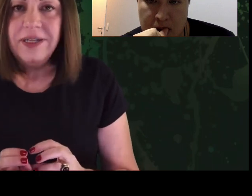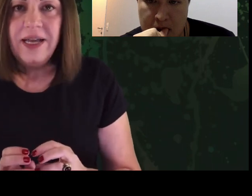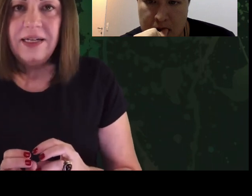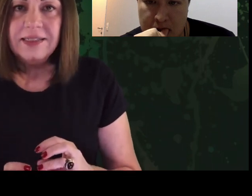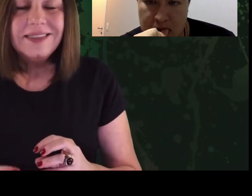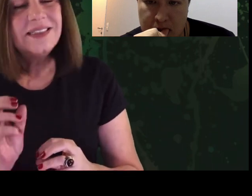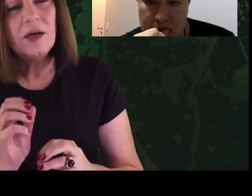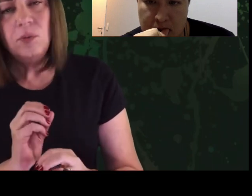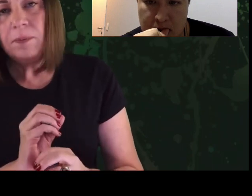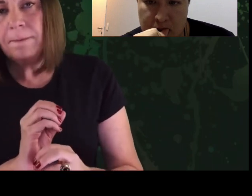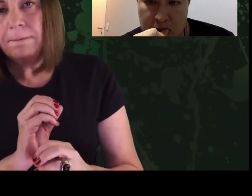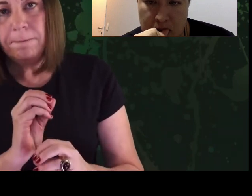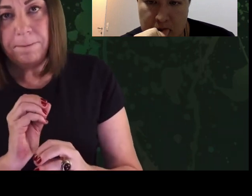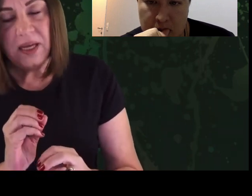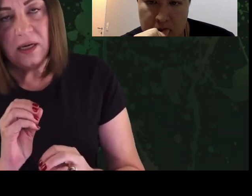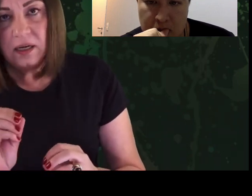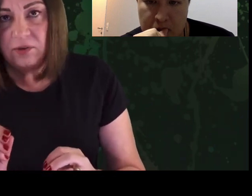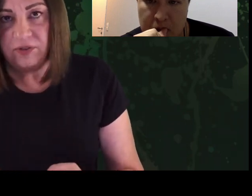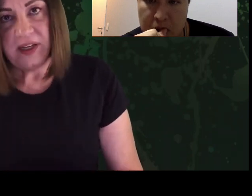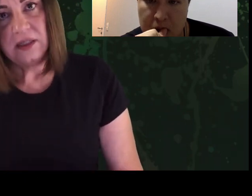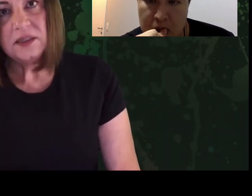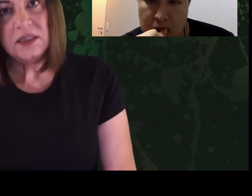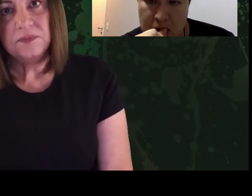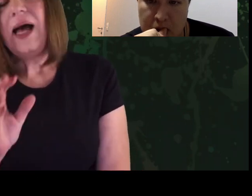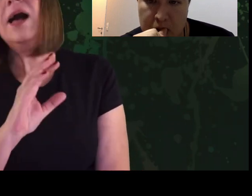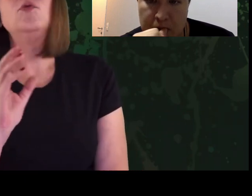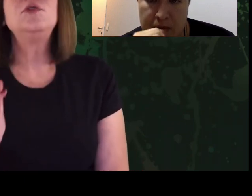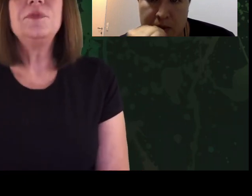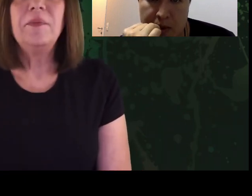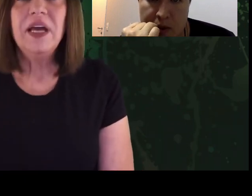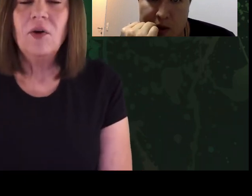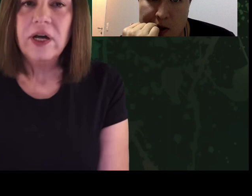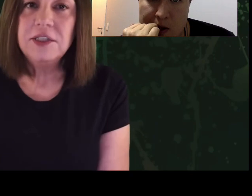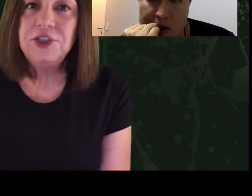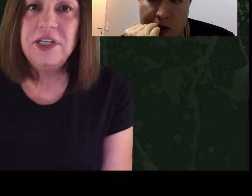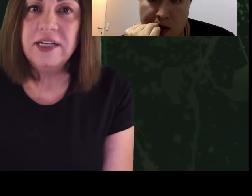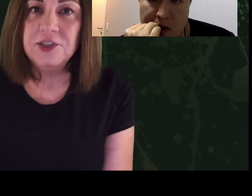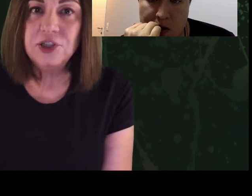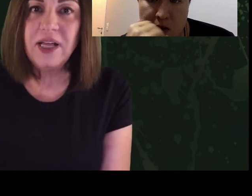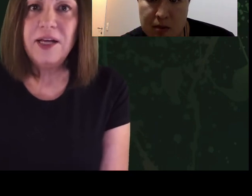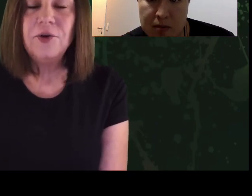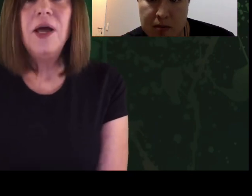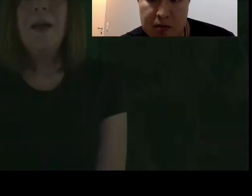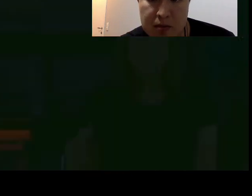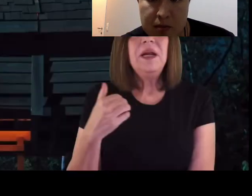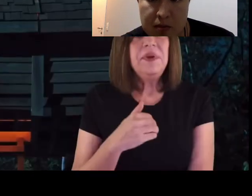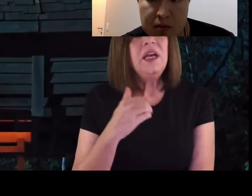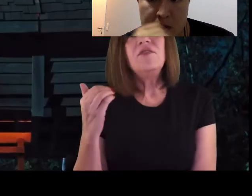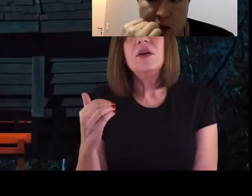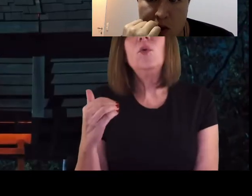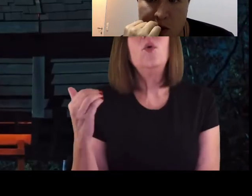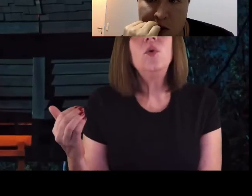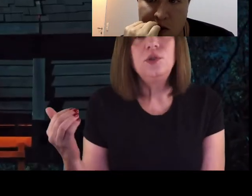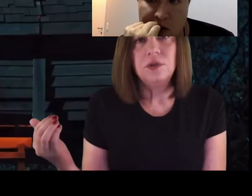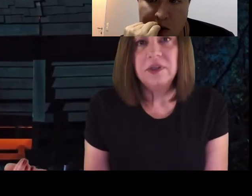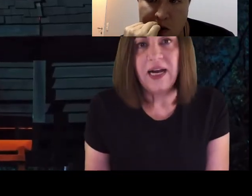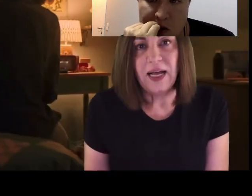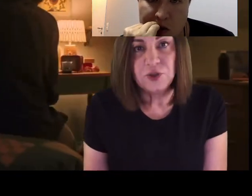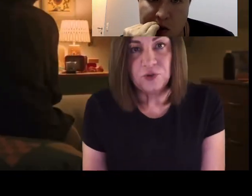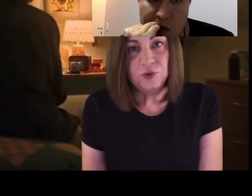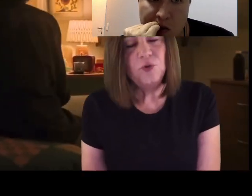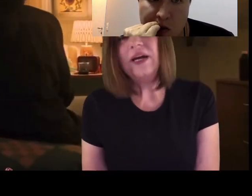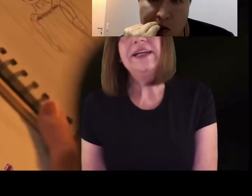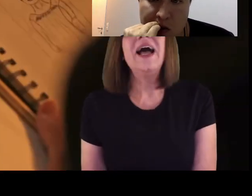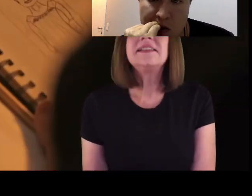lente deles são perfeitas. A última meia hora de Hereditário, para mim, revela um outro